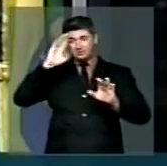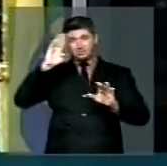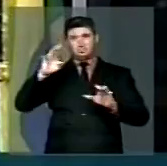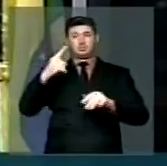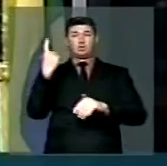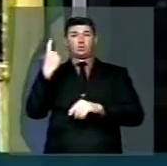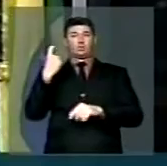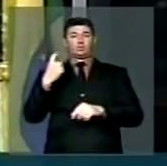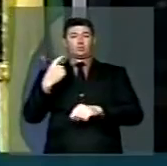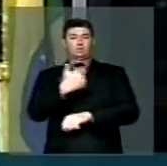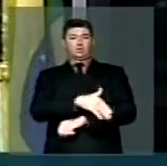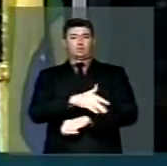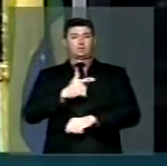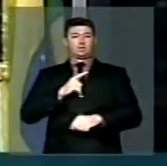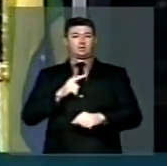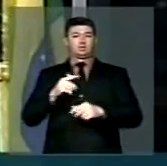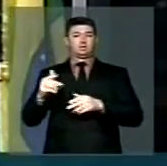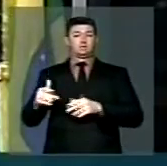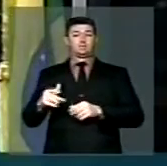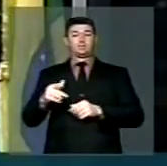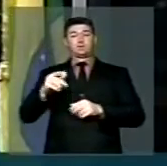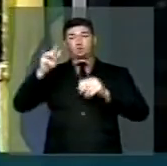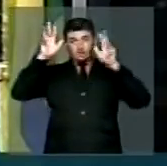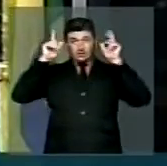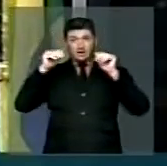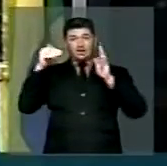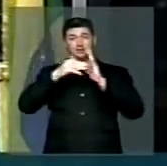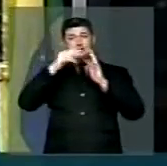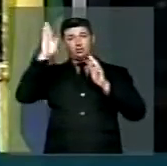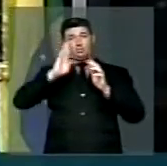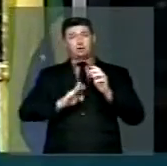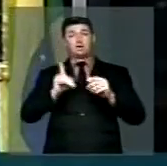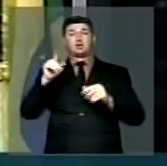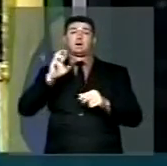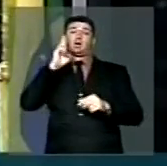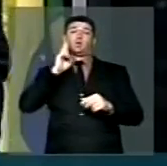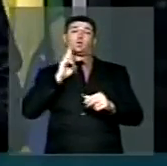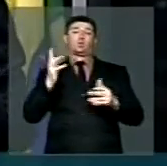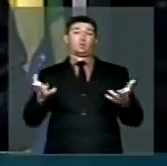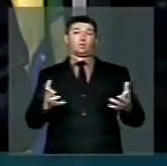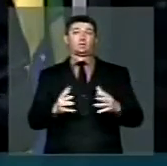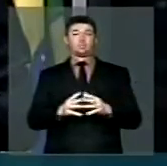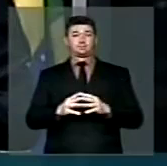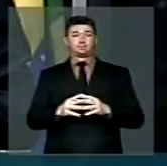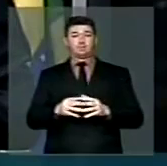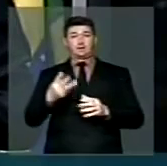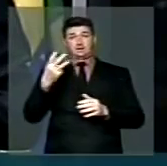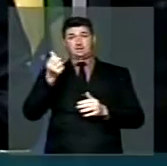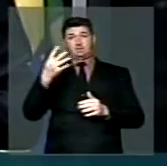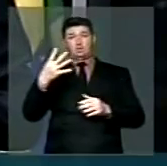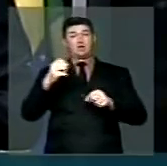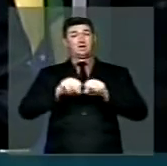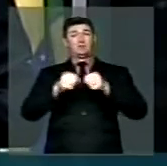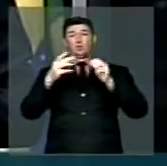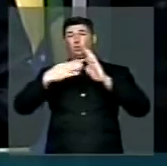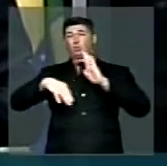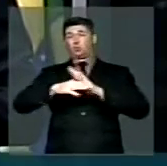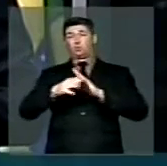rodoviário que liga o estado do Acre ao resto do país, a BR-364, grande parte dele ficou